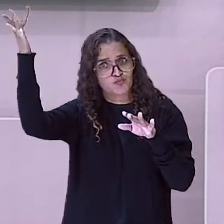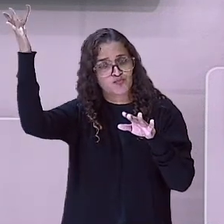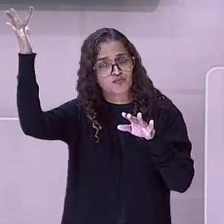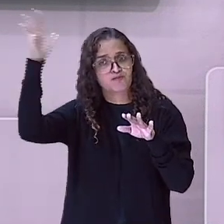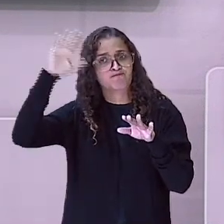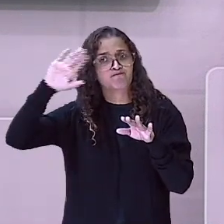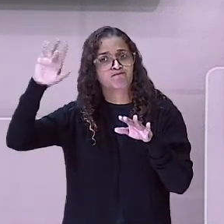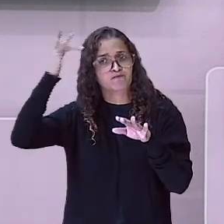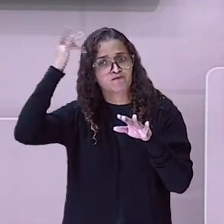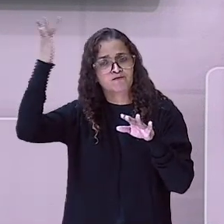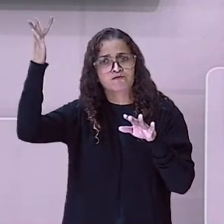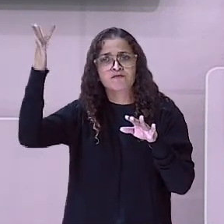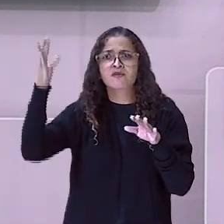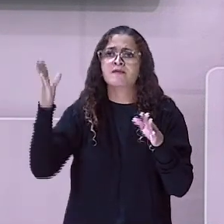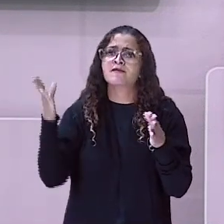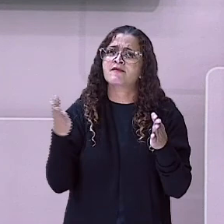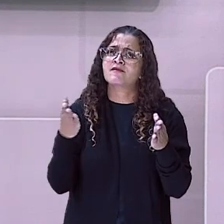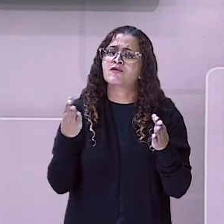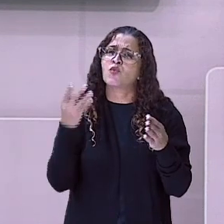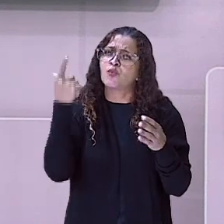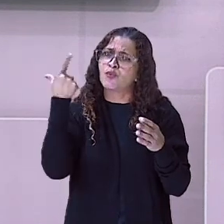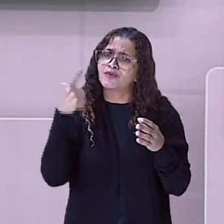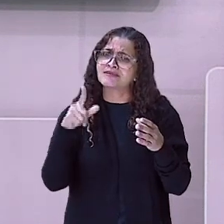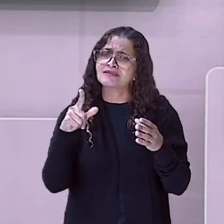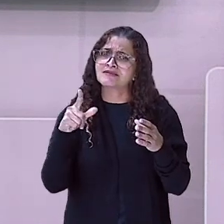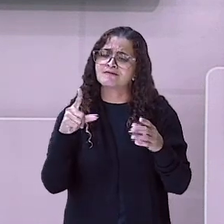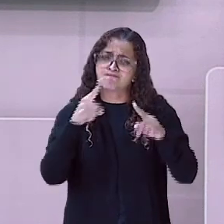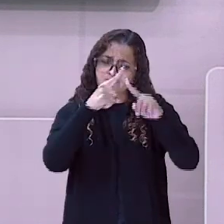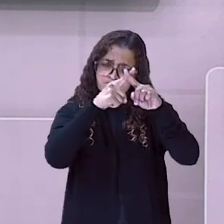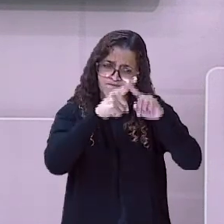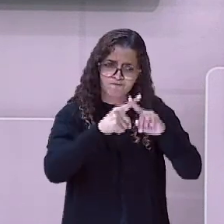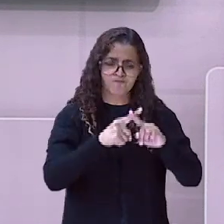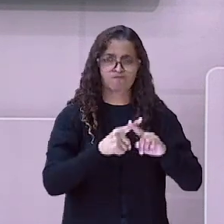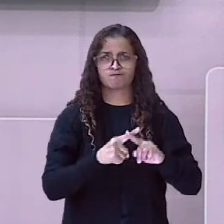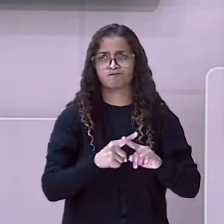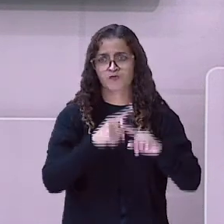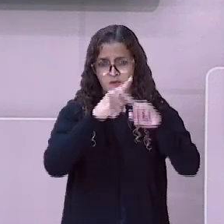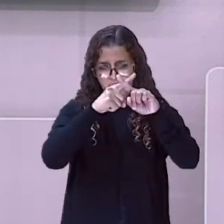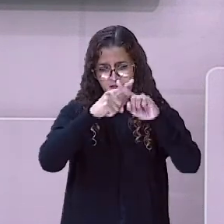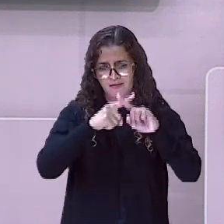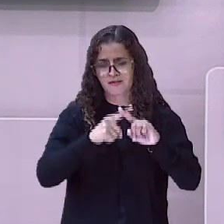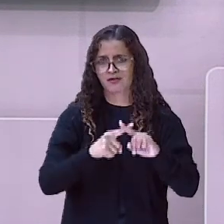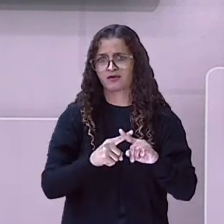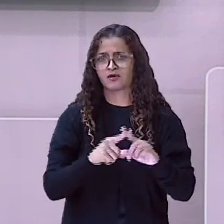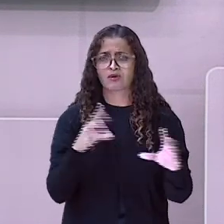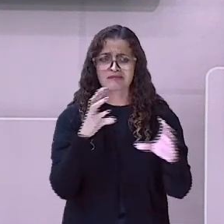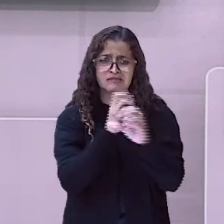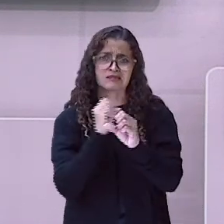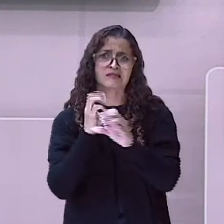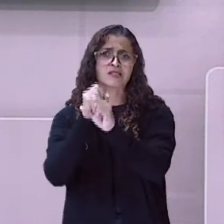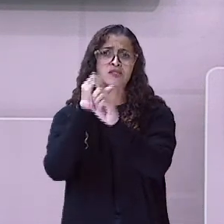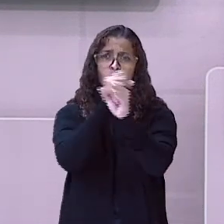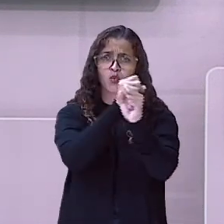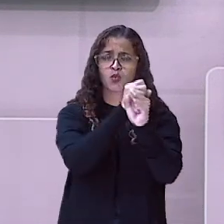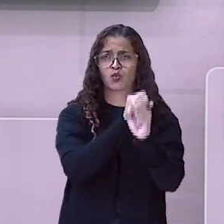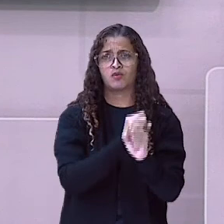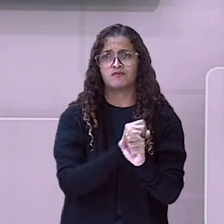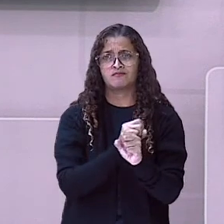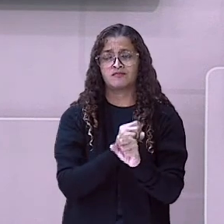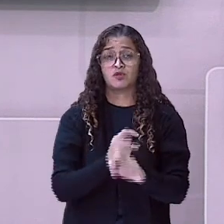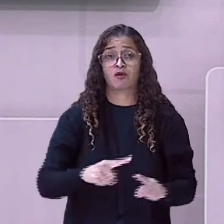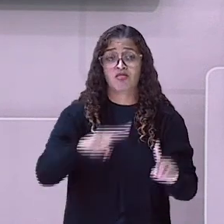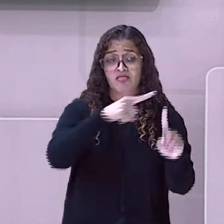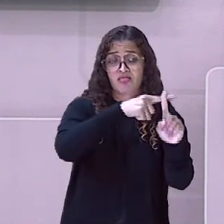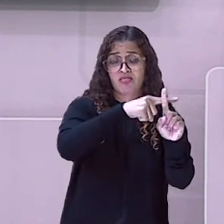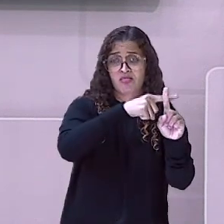você consegue fazer a tabuada de multiplicação usando uma conta simples de adição, ok?